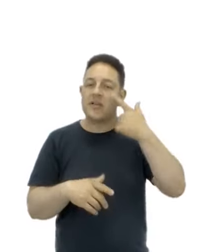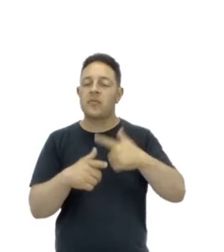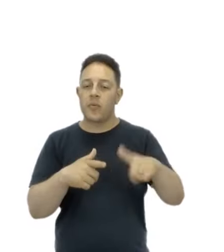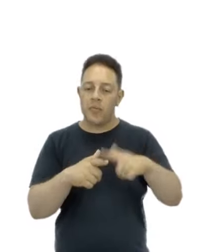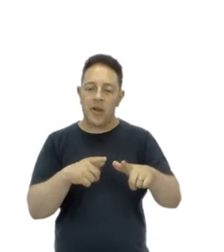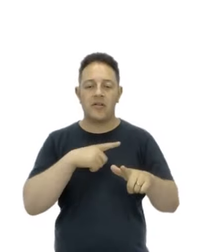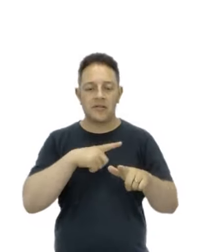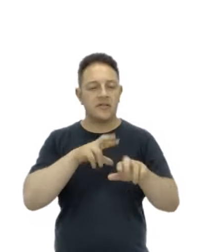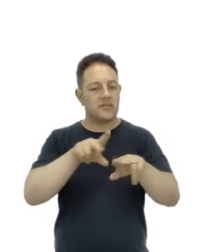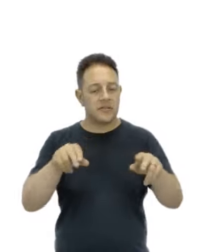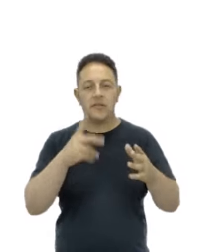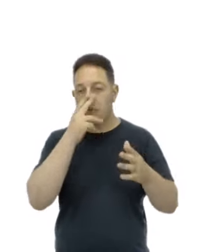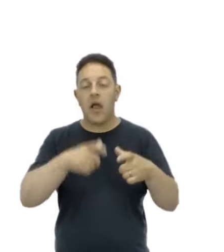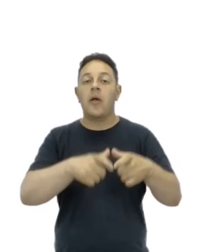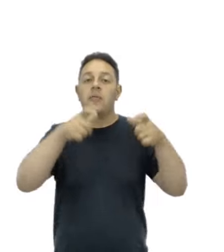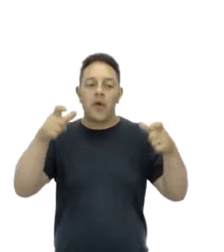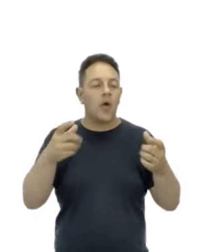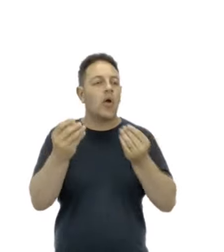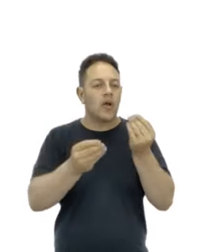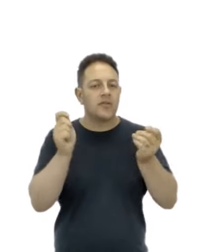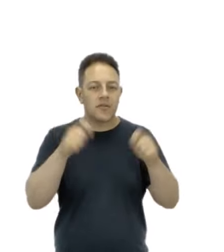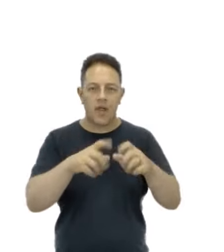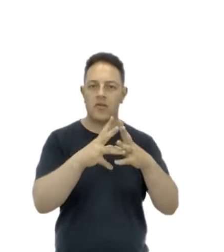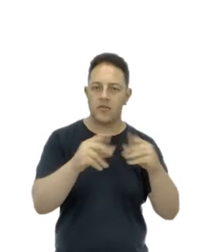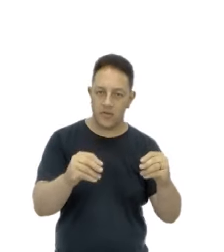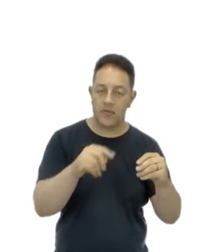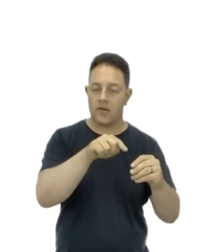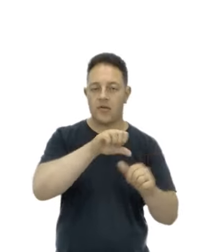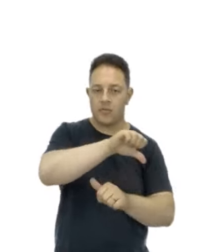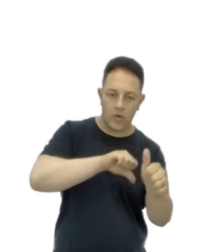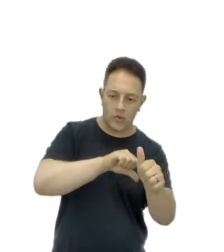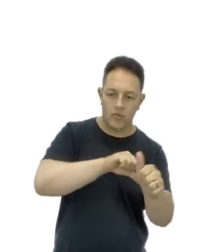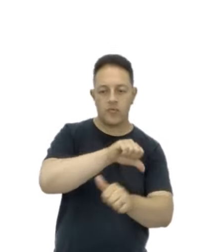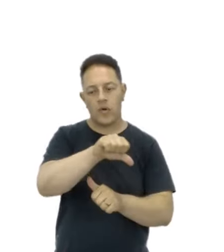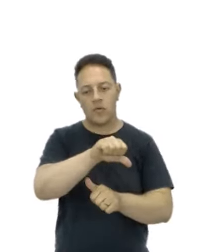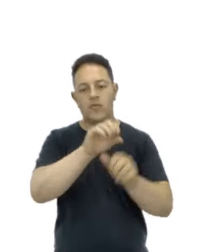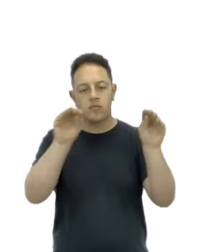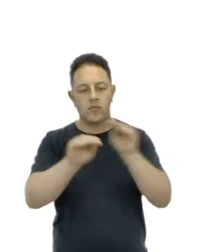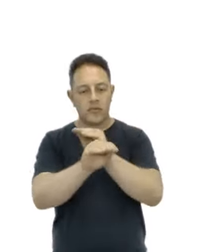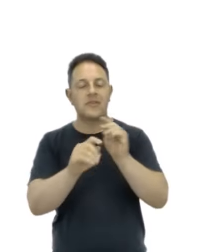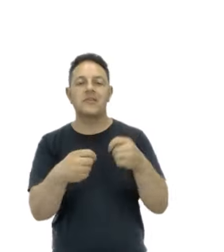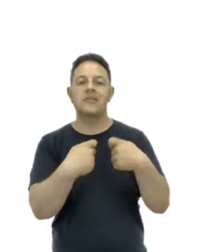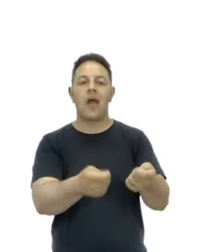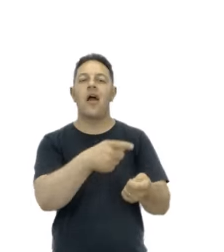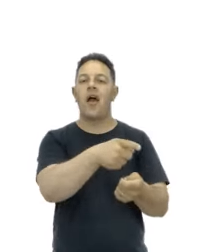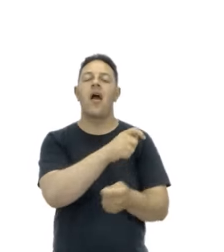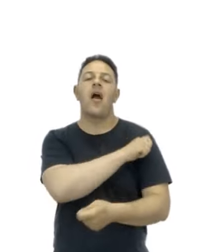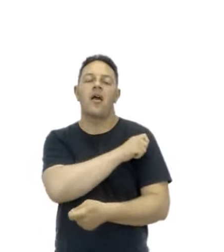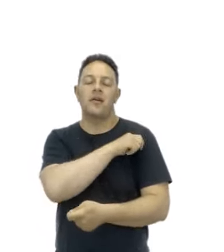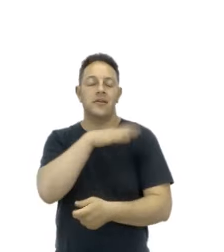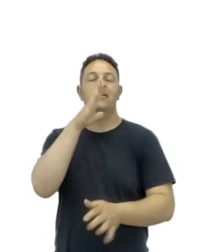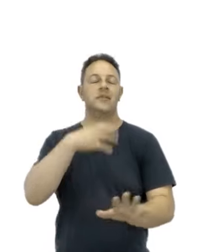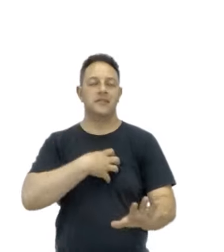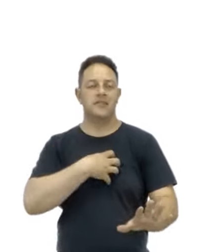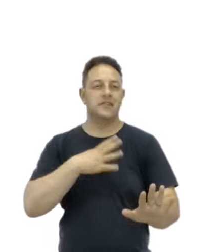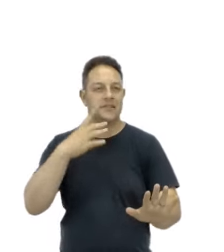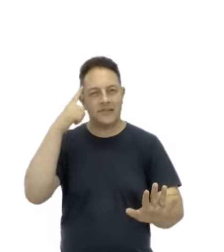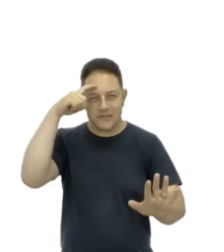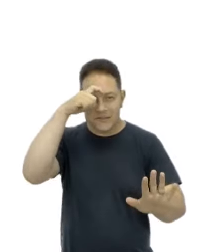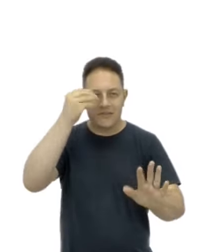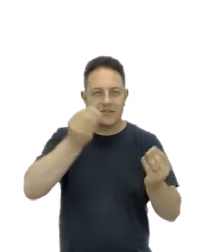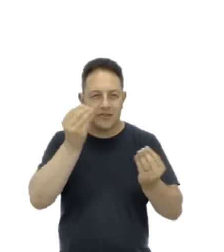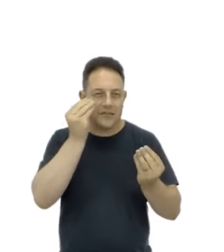das vezes são mais fáceis de resolver, essa mudança acaba trazendo novos desafios para os estudantes.